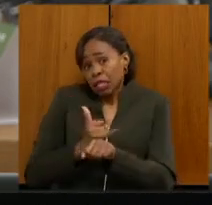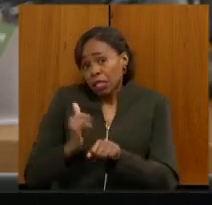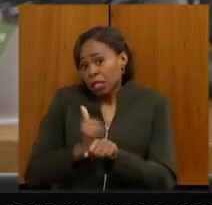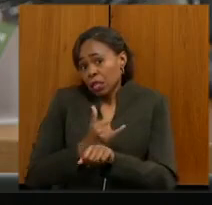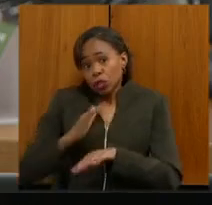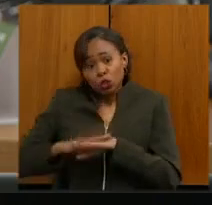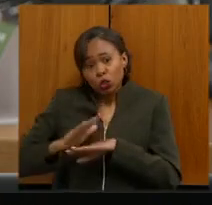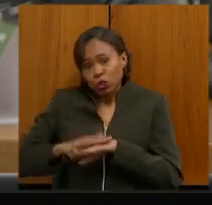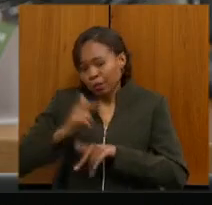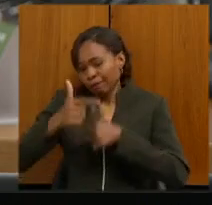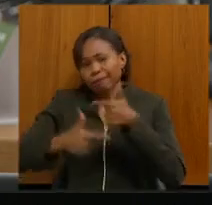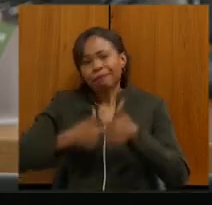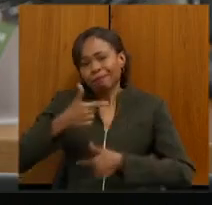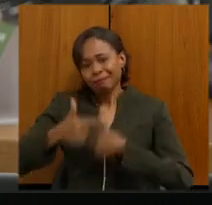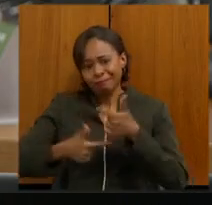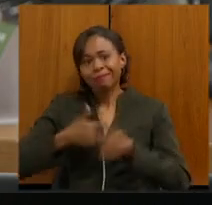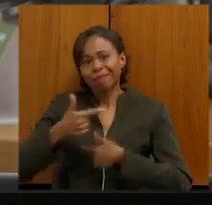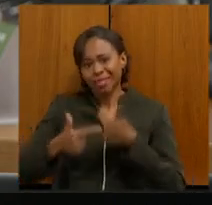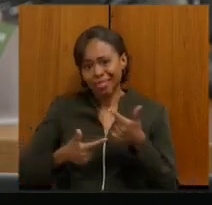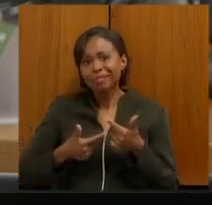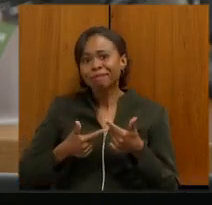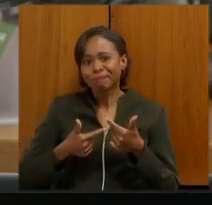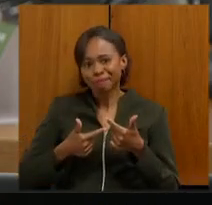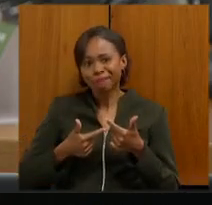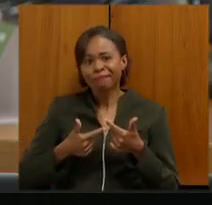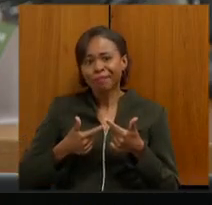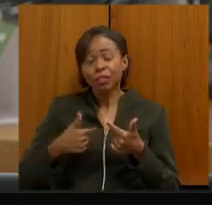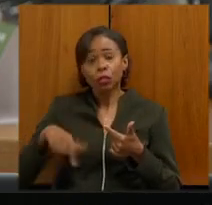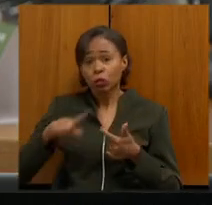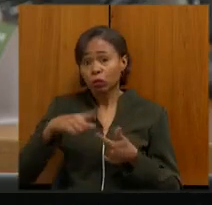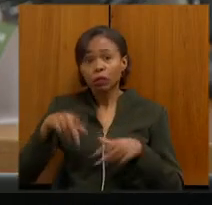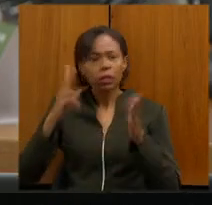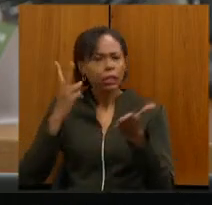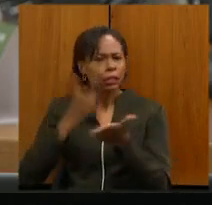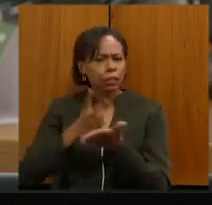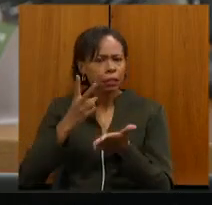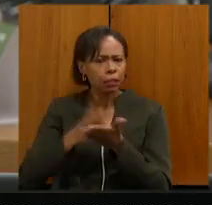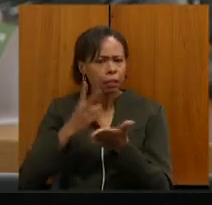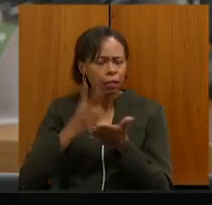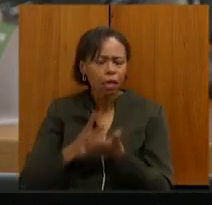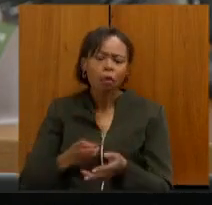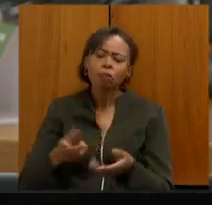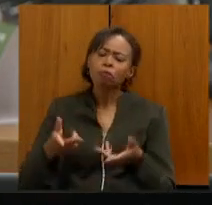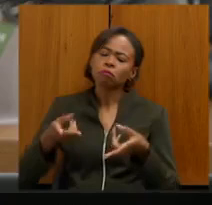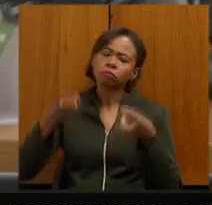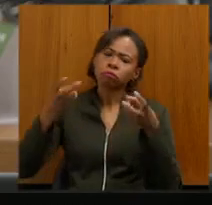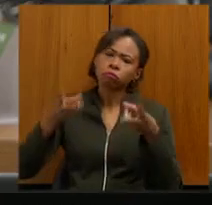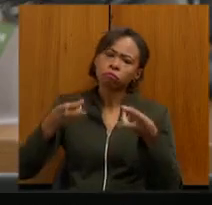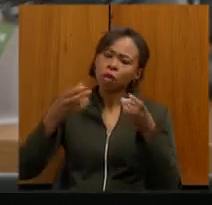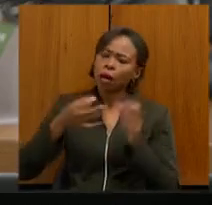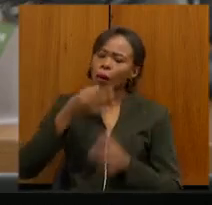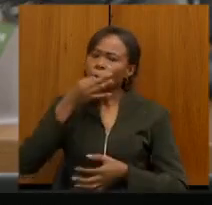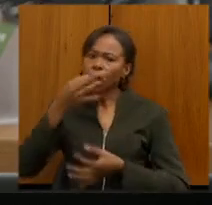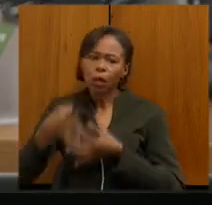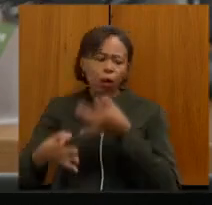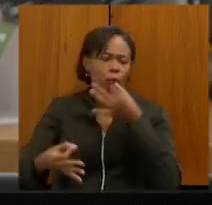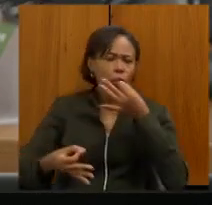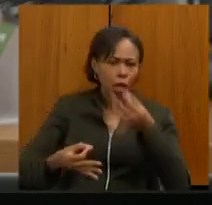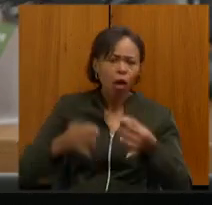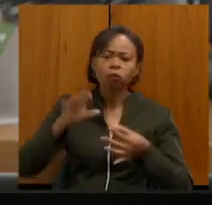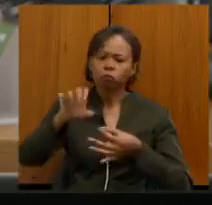trabalhado e aí a gente nunca deixou de ouvir Qualquer que seja comentário